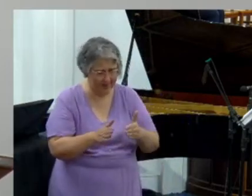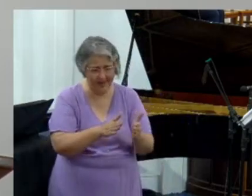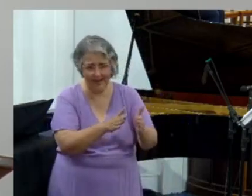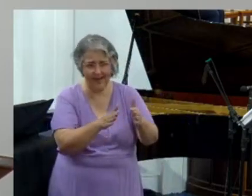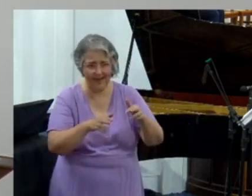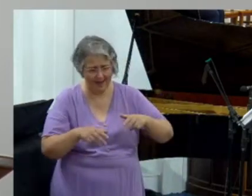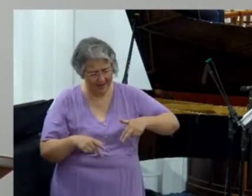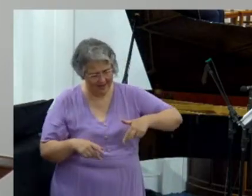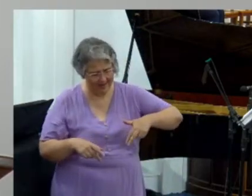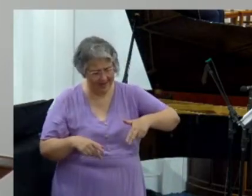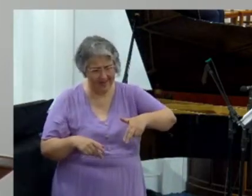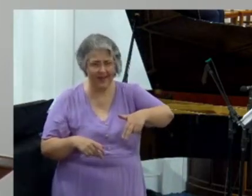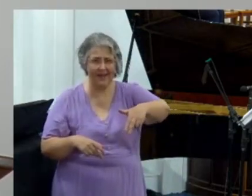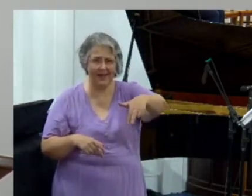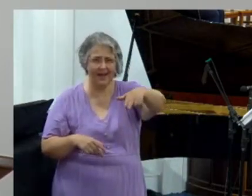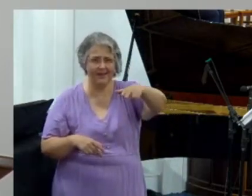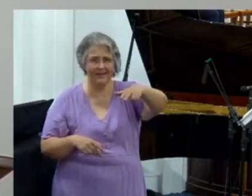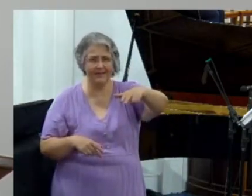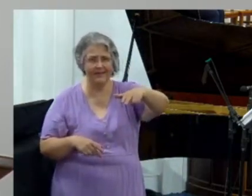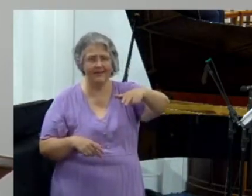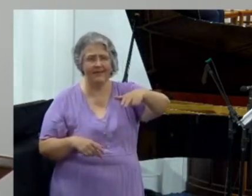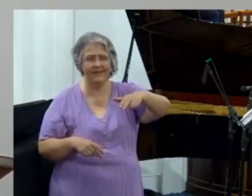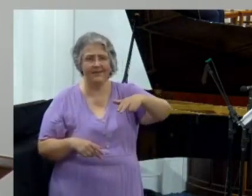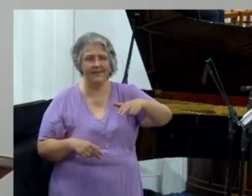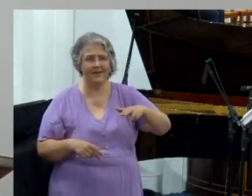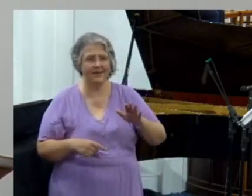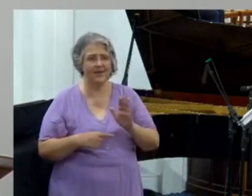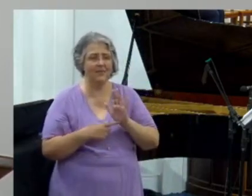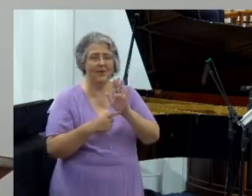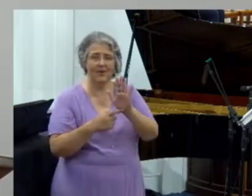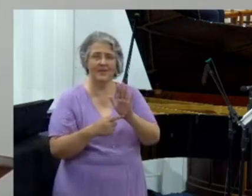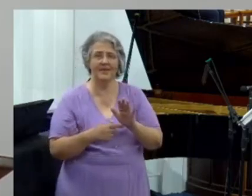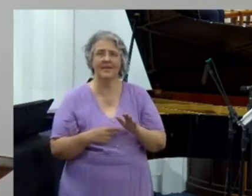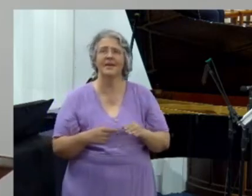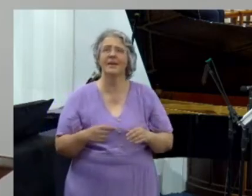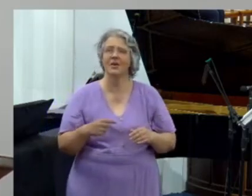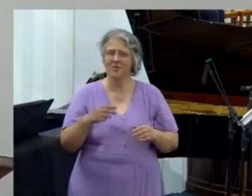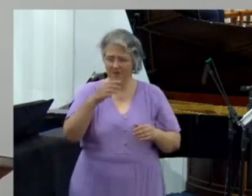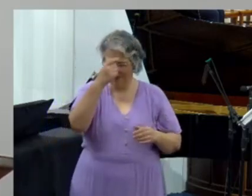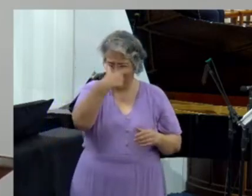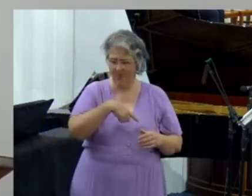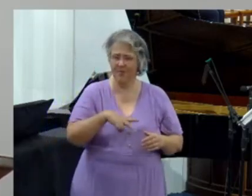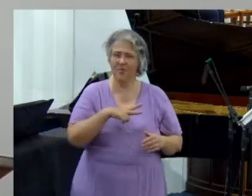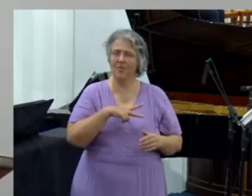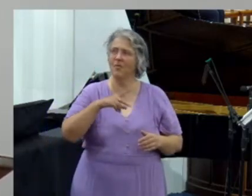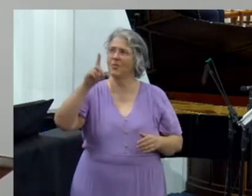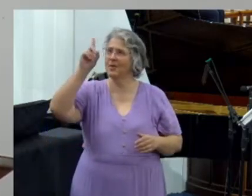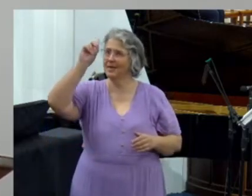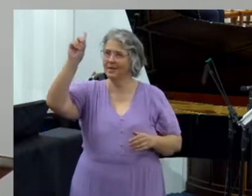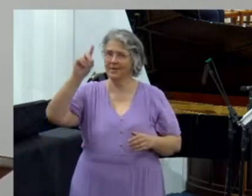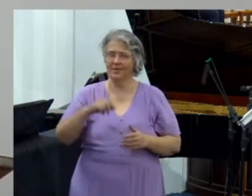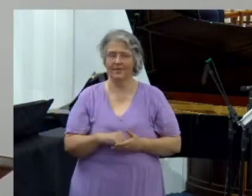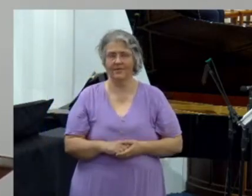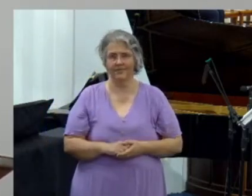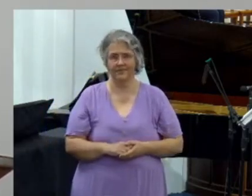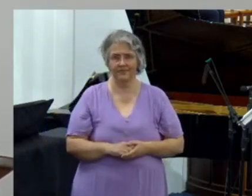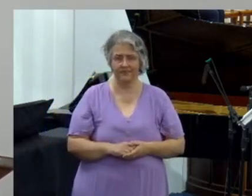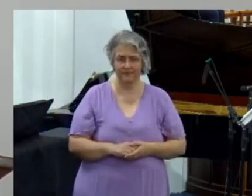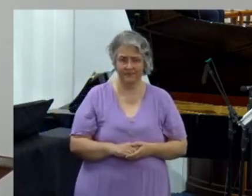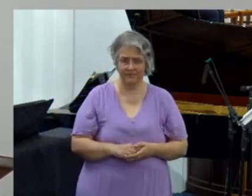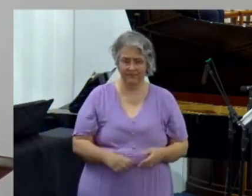ser questionado pela liderança do templo, ele se mostra como o próprio Deus. Ou pelo menos, não nega